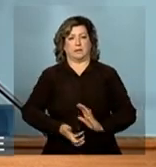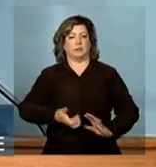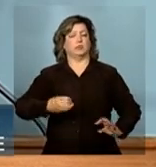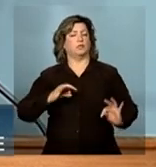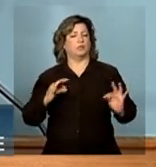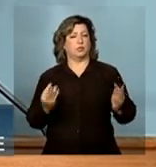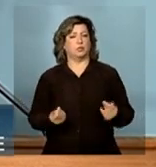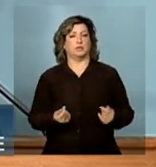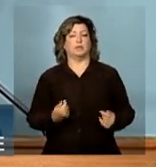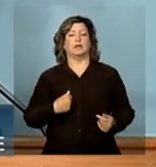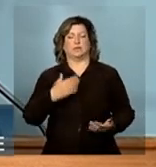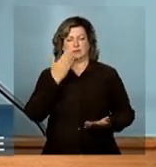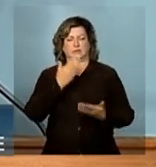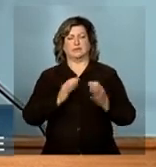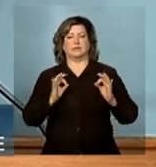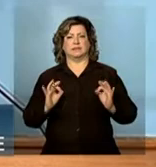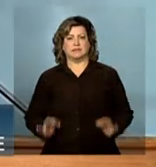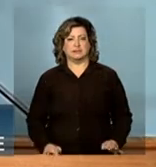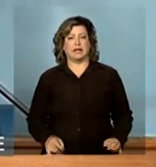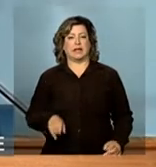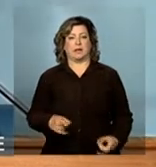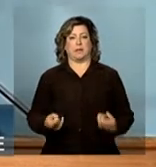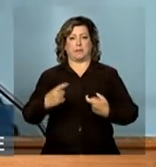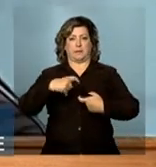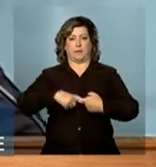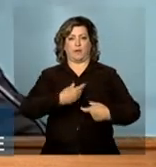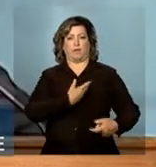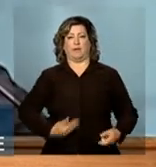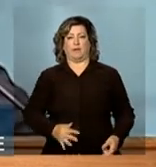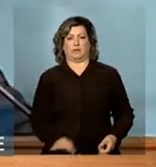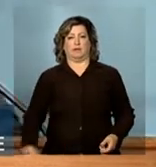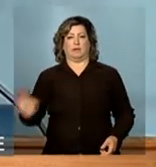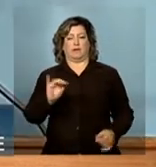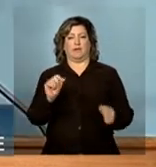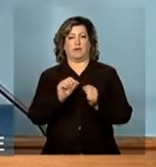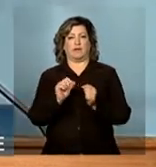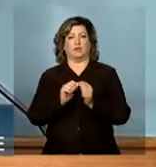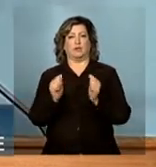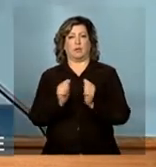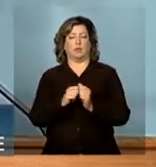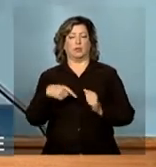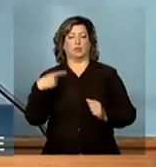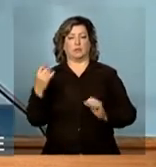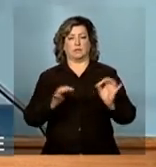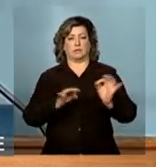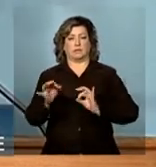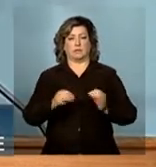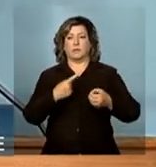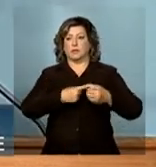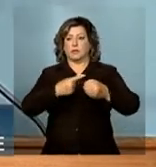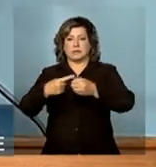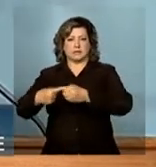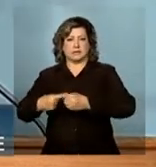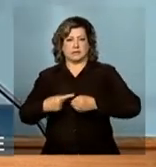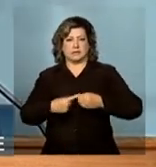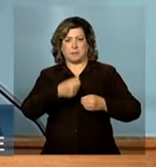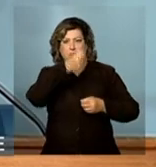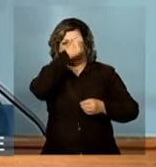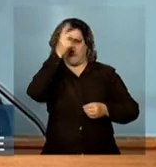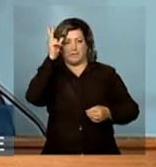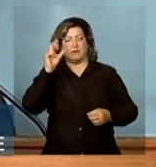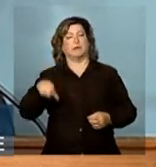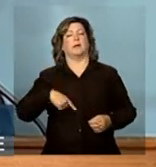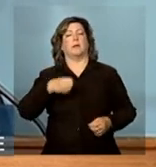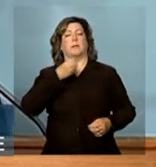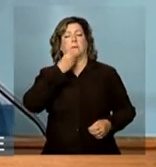com essas parcerias que o governo federal faz com as administrações municipais, nós estamos construindo um momento muito melhor